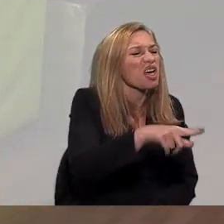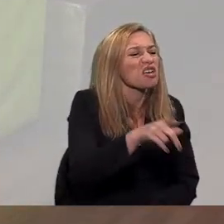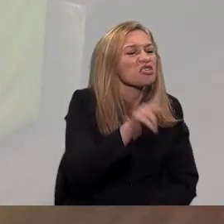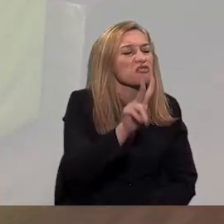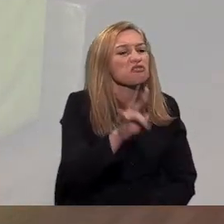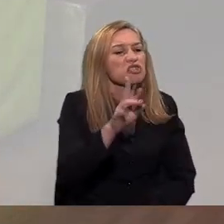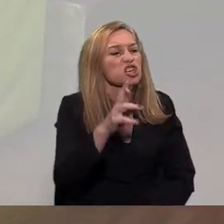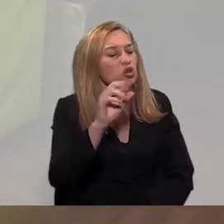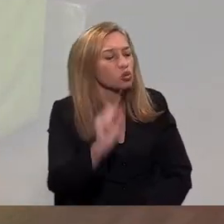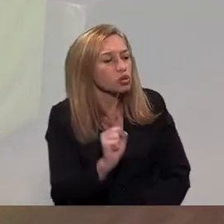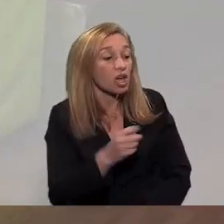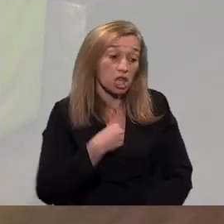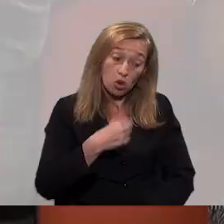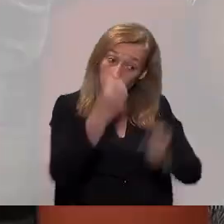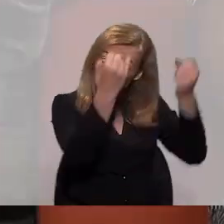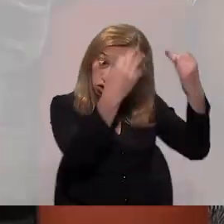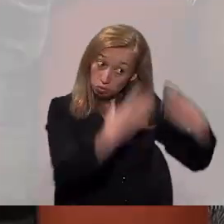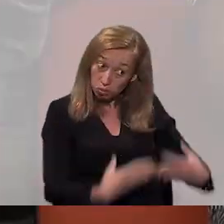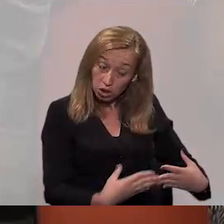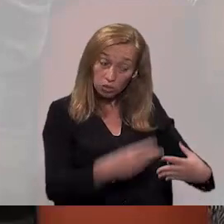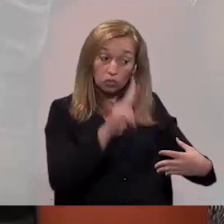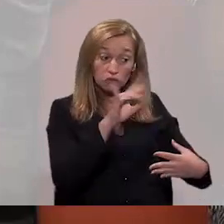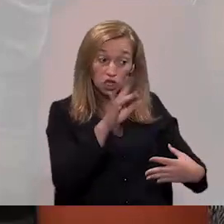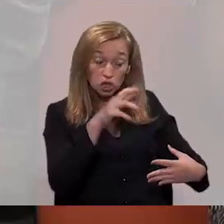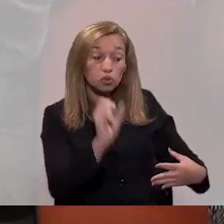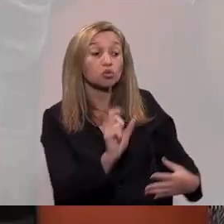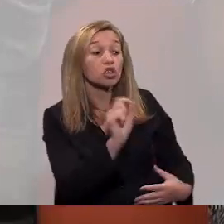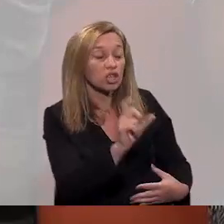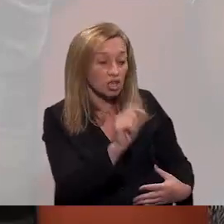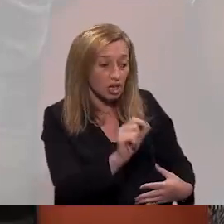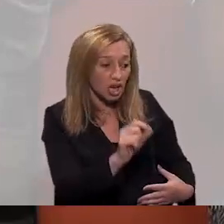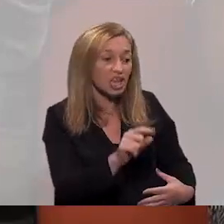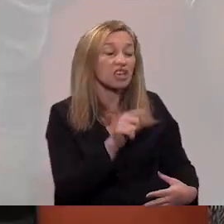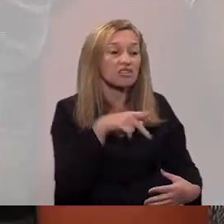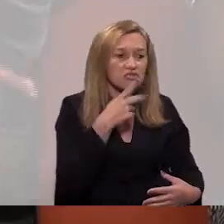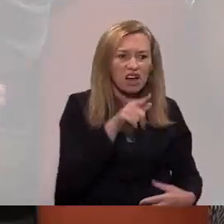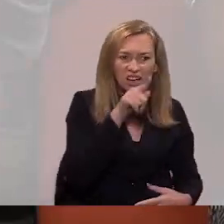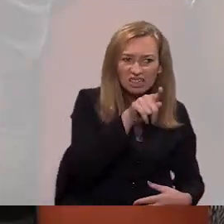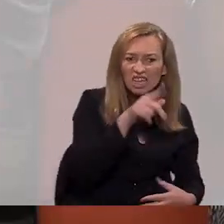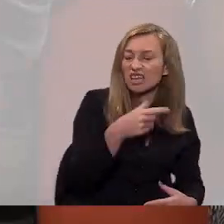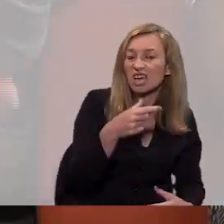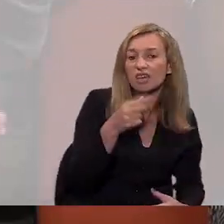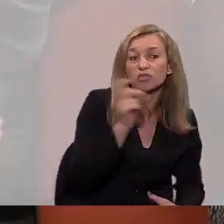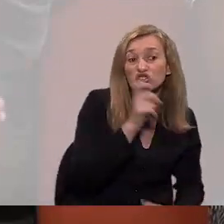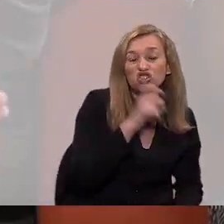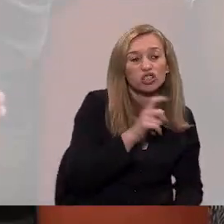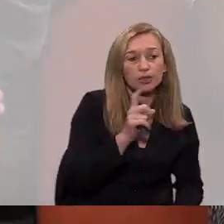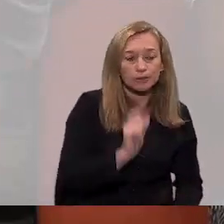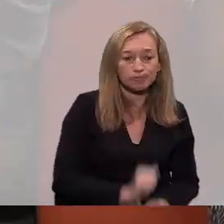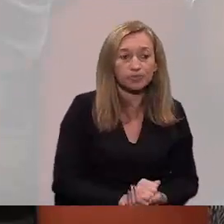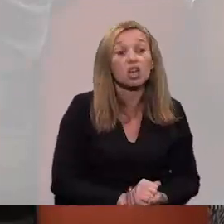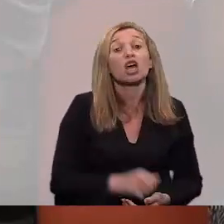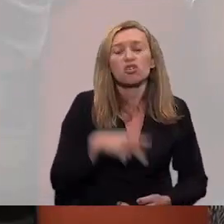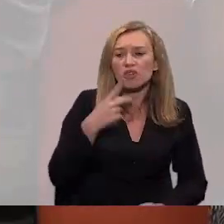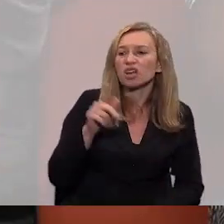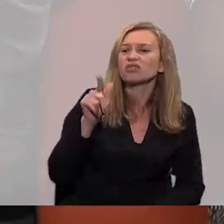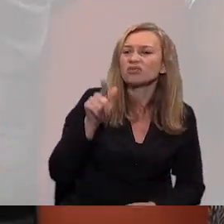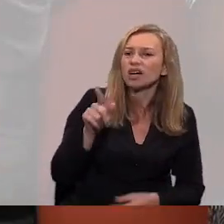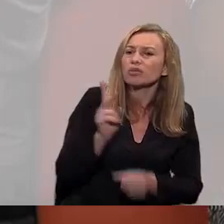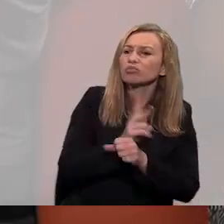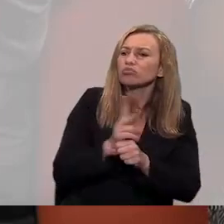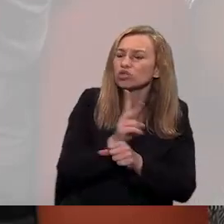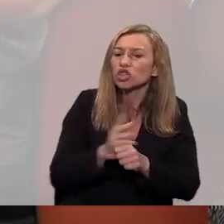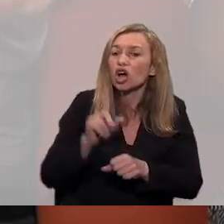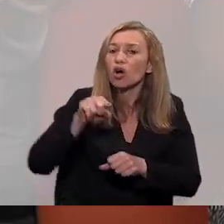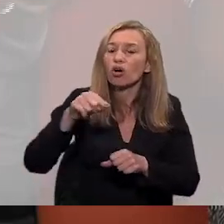eu digo muito claro para eles o que é um vírus, digo que aquela imagem não é de verdade e para eles buscarem coisas diferentes. E aí eles entendem. Então, se